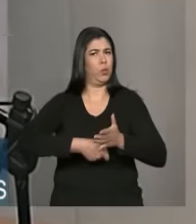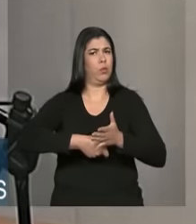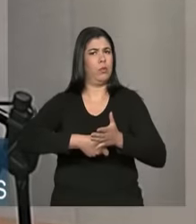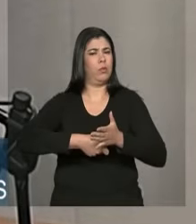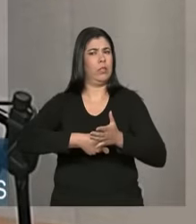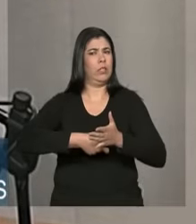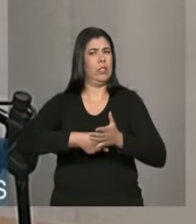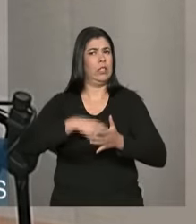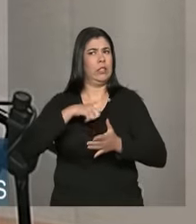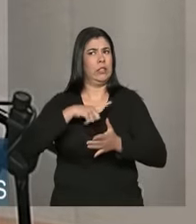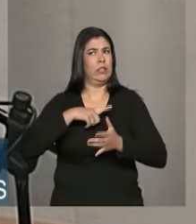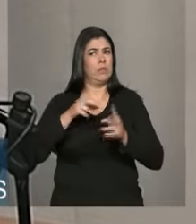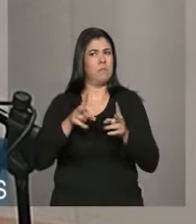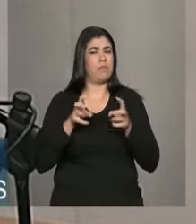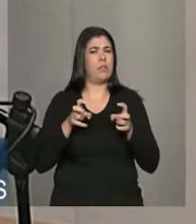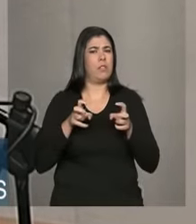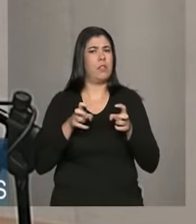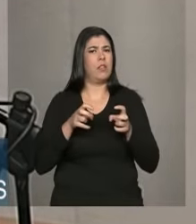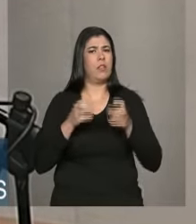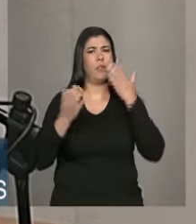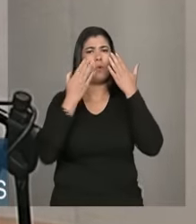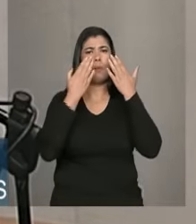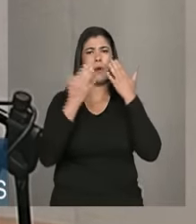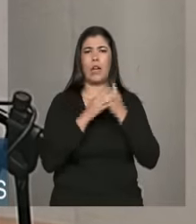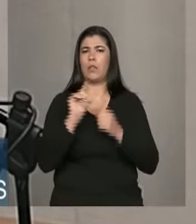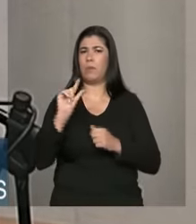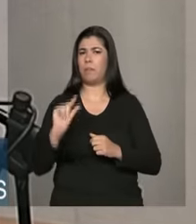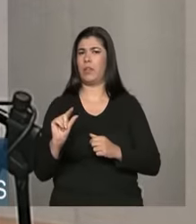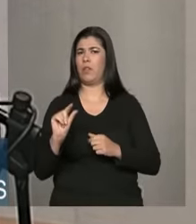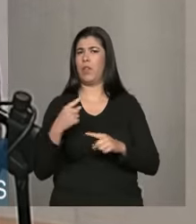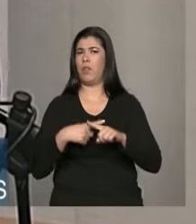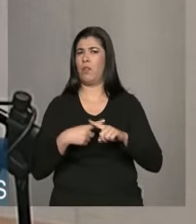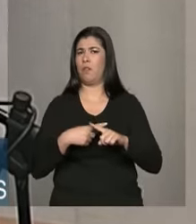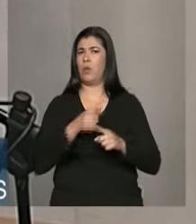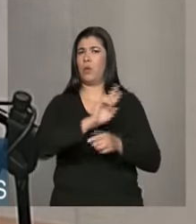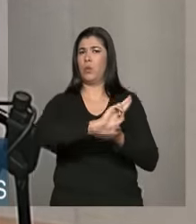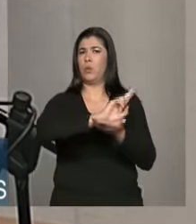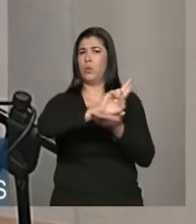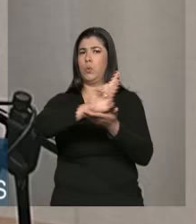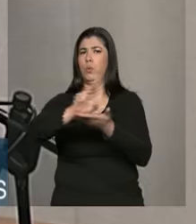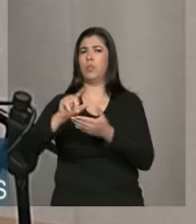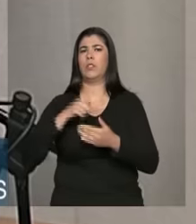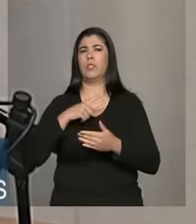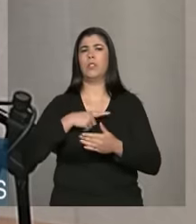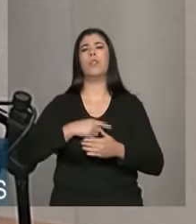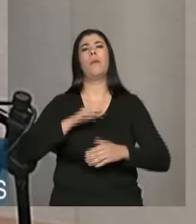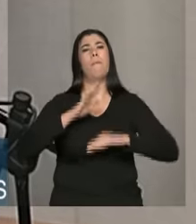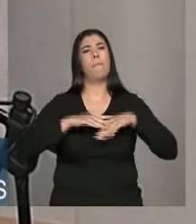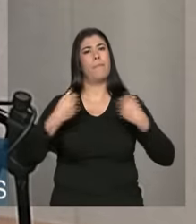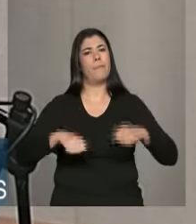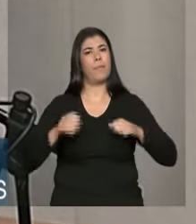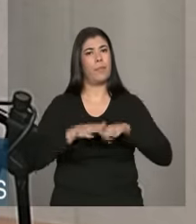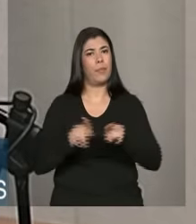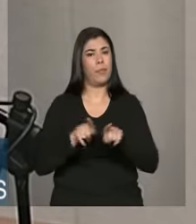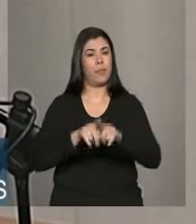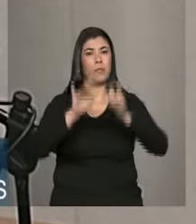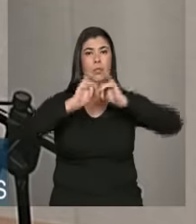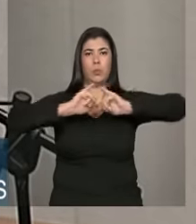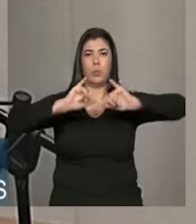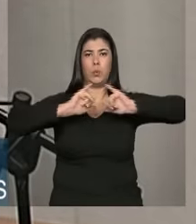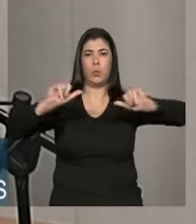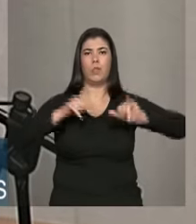ainda são pequenos diante da realidade que nós temos que enfrentar é necessário mais denúncias é necessário